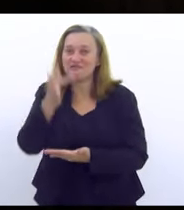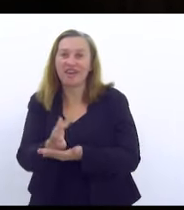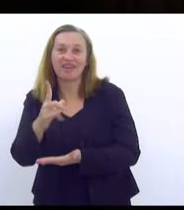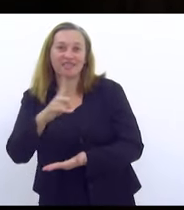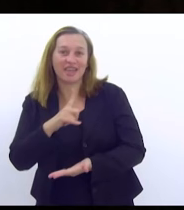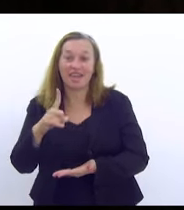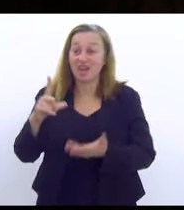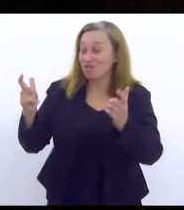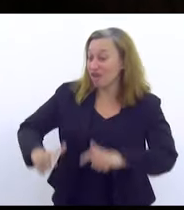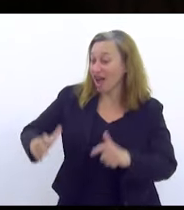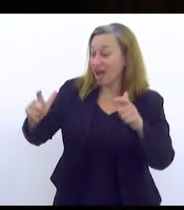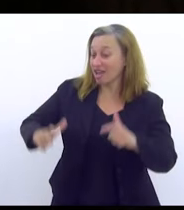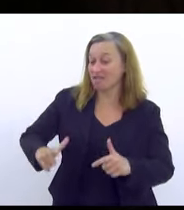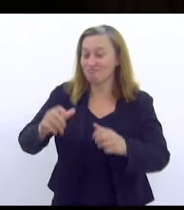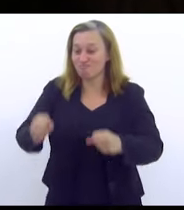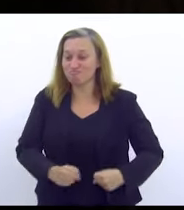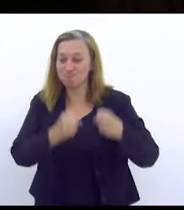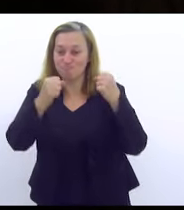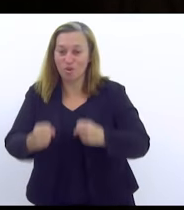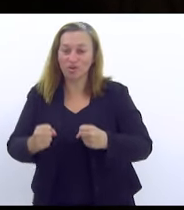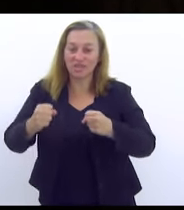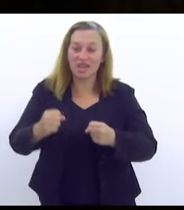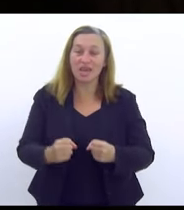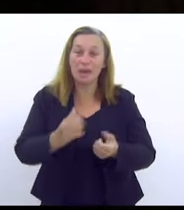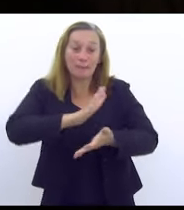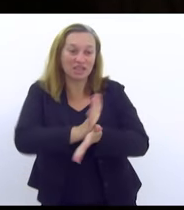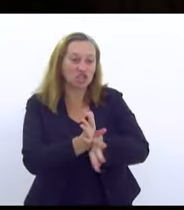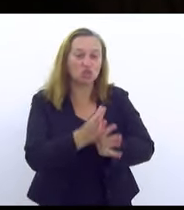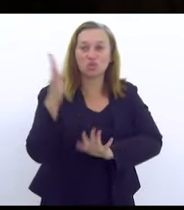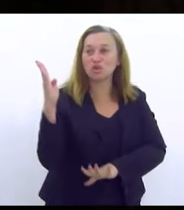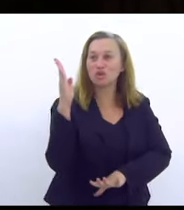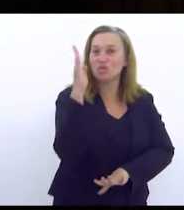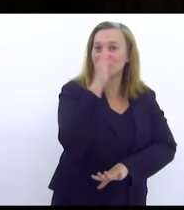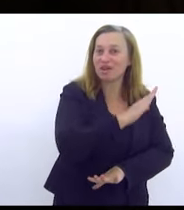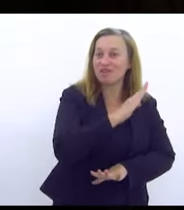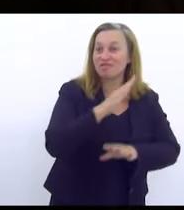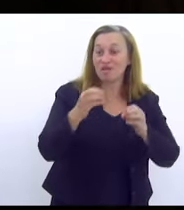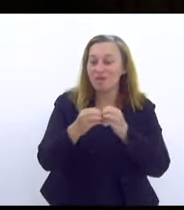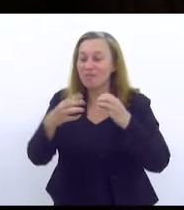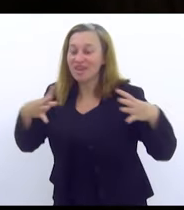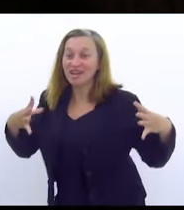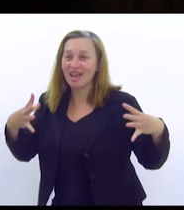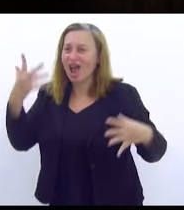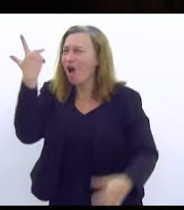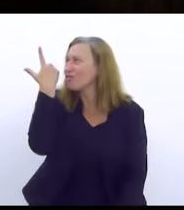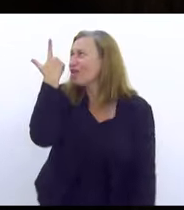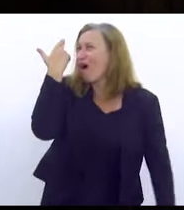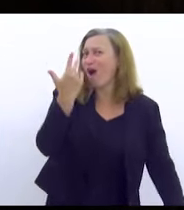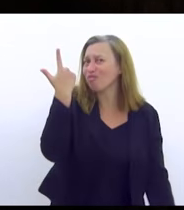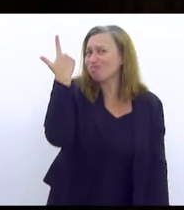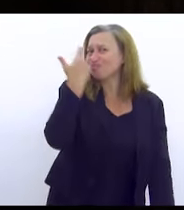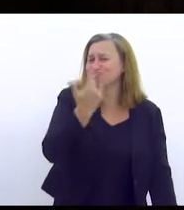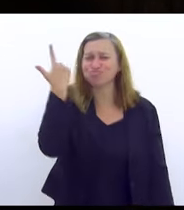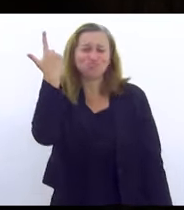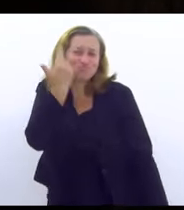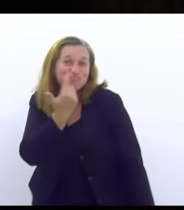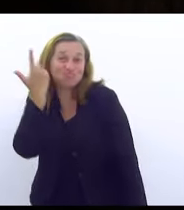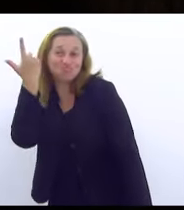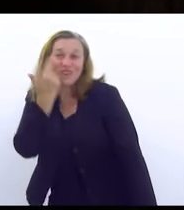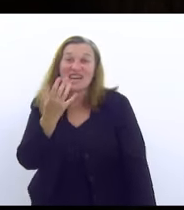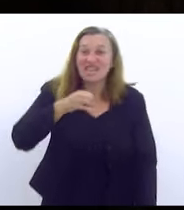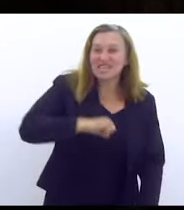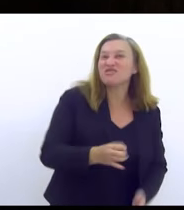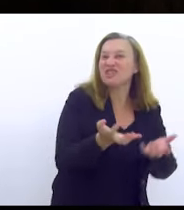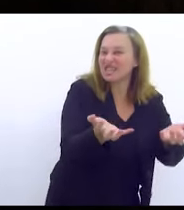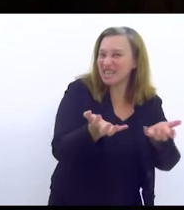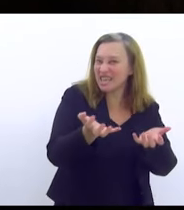tem poder pra amarrar o mal, e o milagre é coisa natural. E se